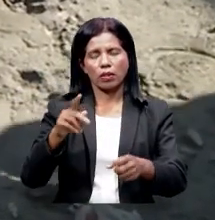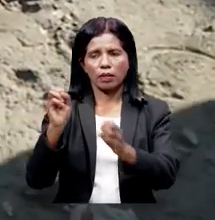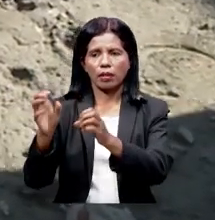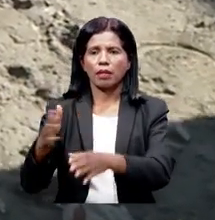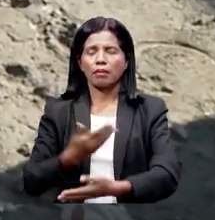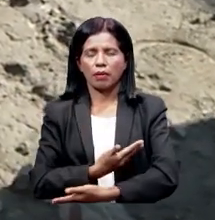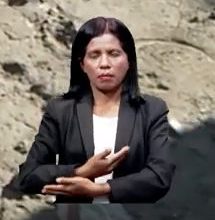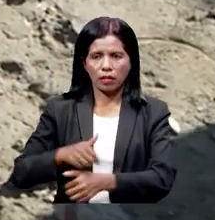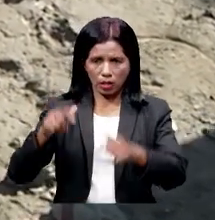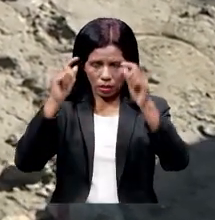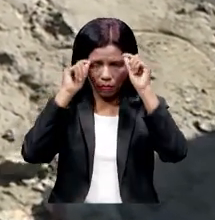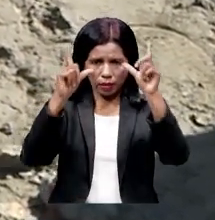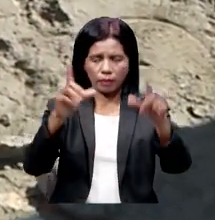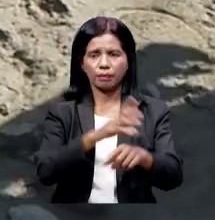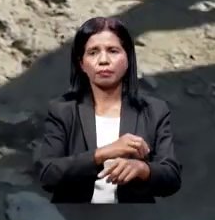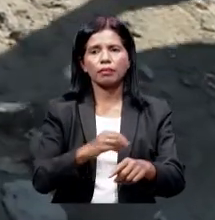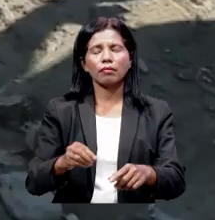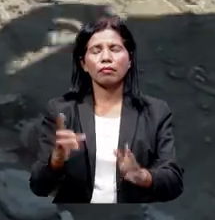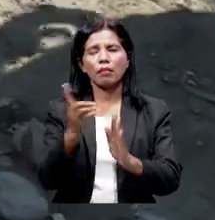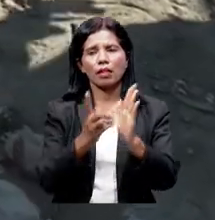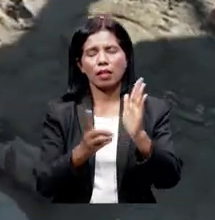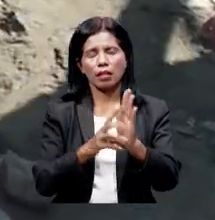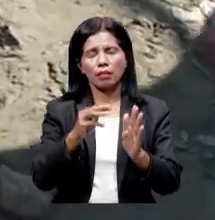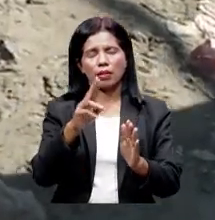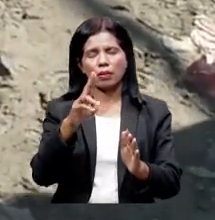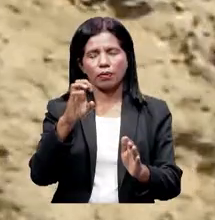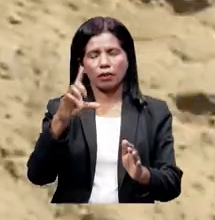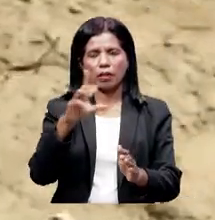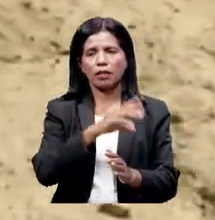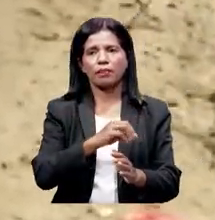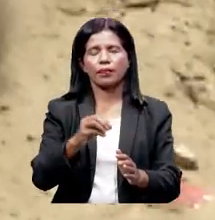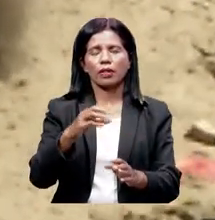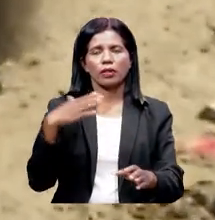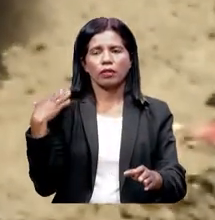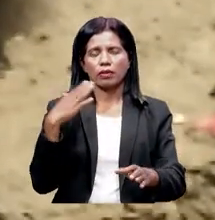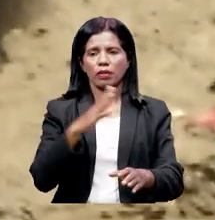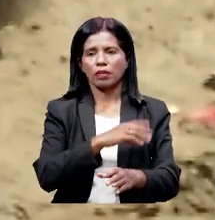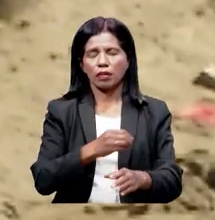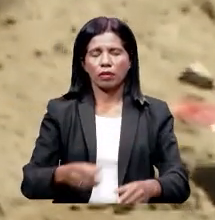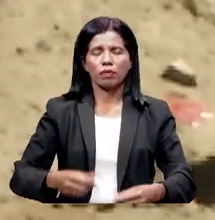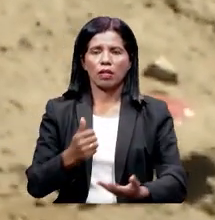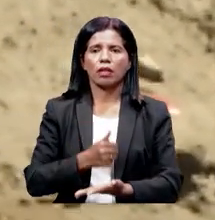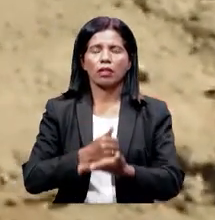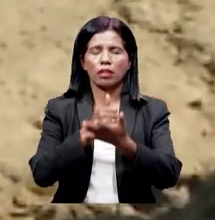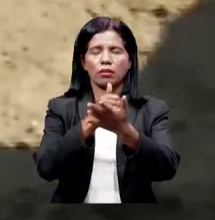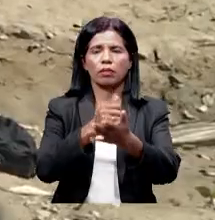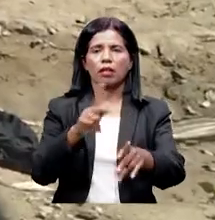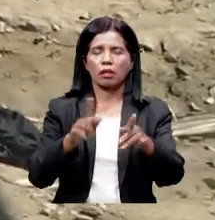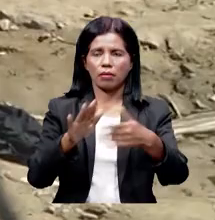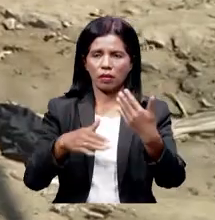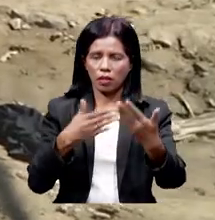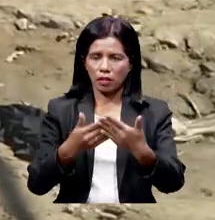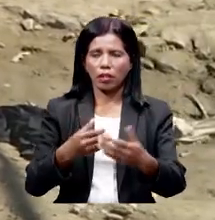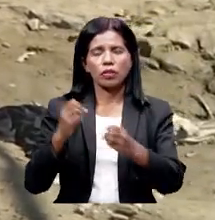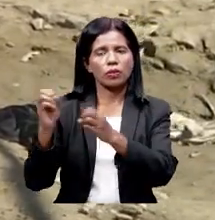Timor-Leste. Tuir dadu susi centro Miguel Magona, Fundação Fórum Comunicação Juventude, nebe fo assistência ba suspeita sira nebe soe